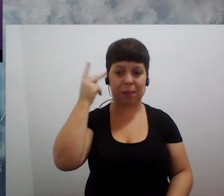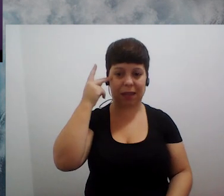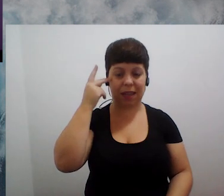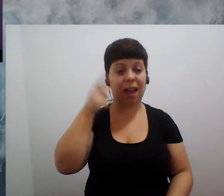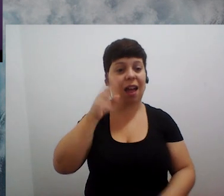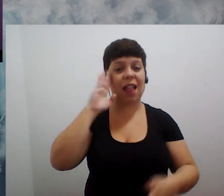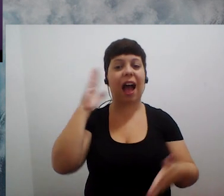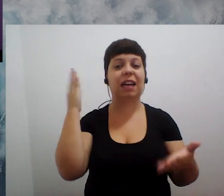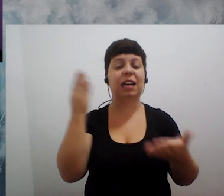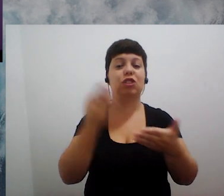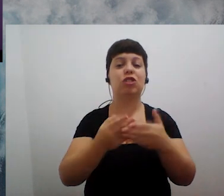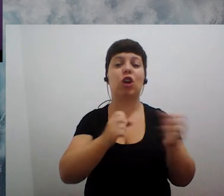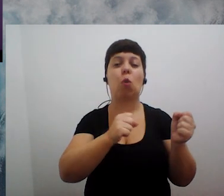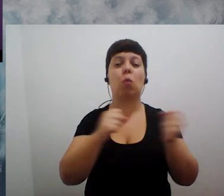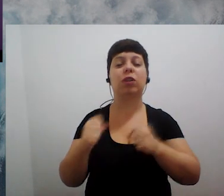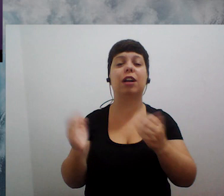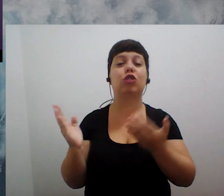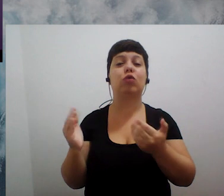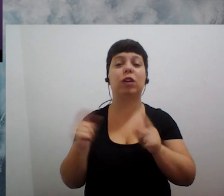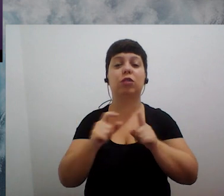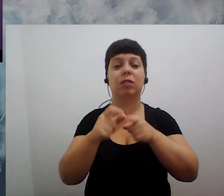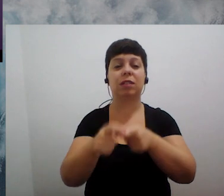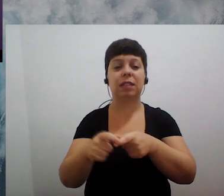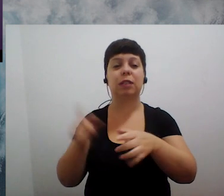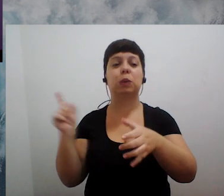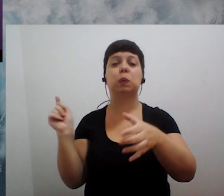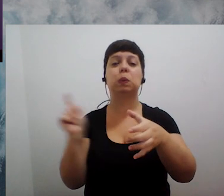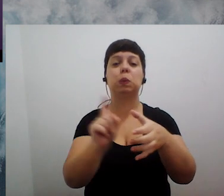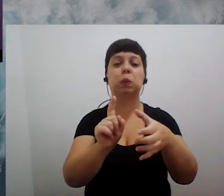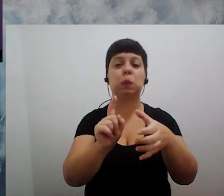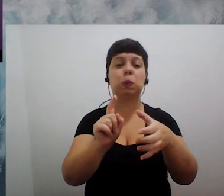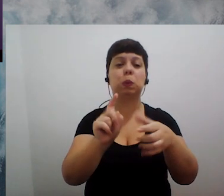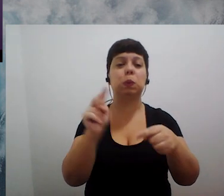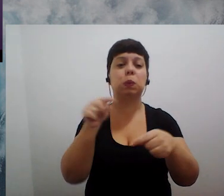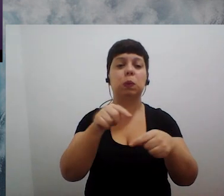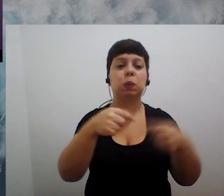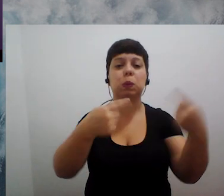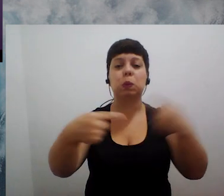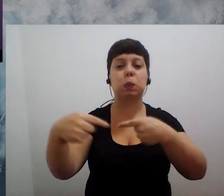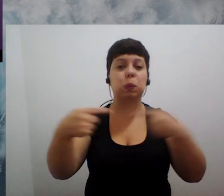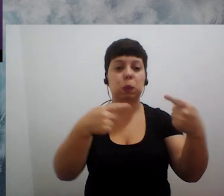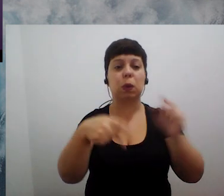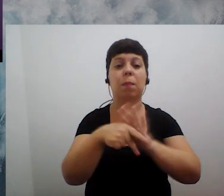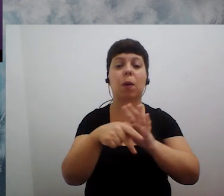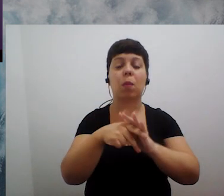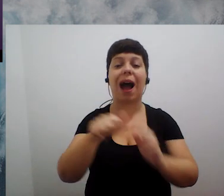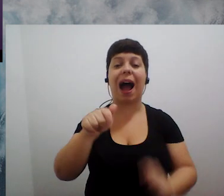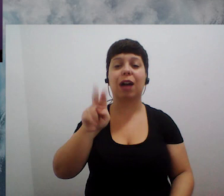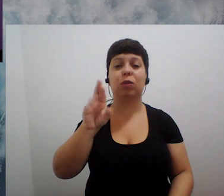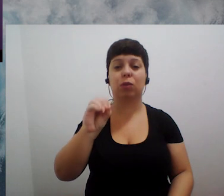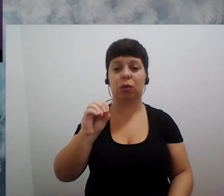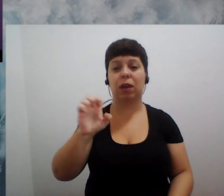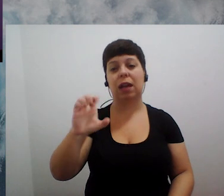Paulo. Acredita no poder da juventude periférica e cola junto com o grupo da Mata na missão de ampliar o debate